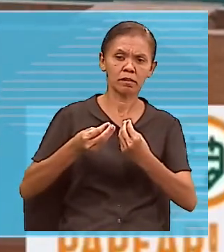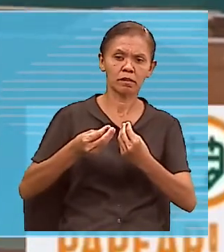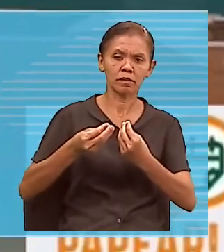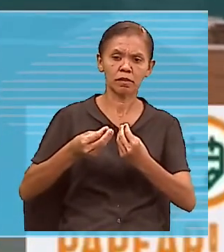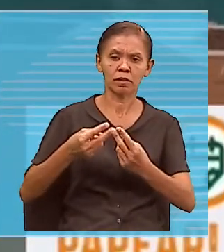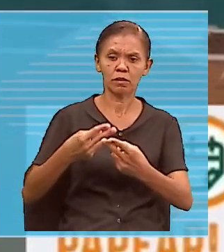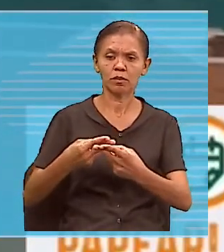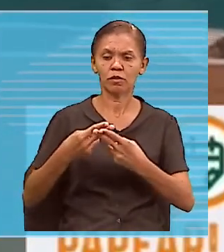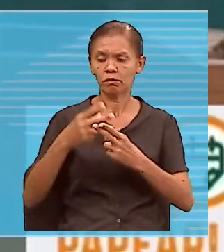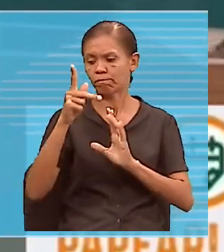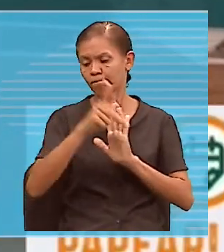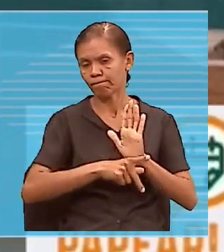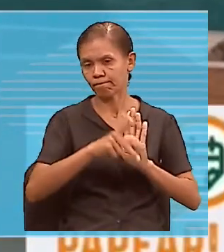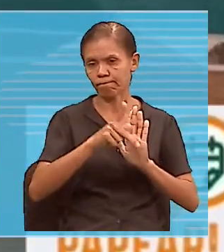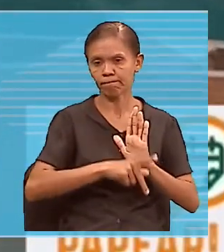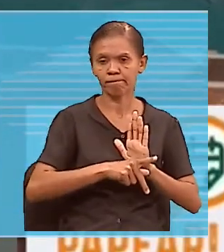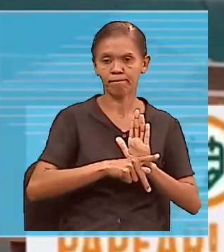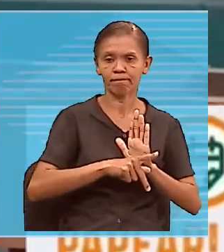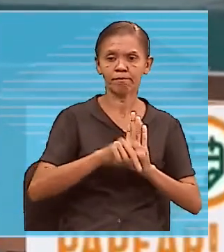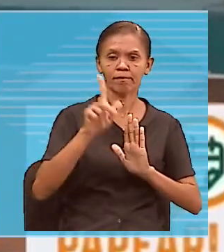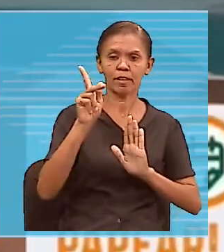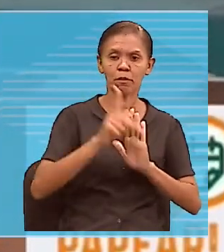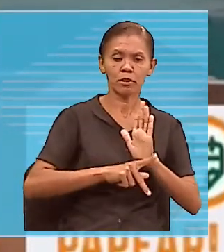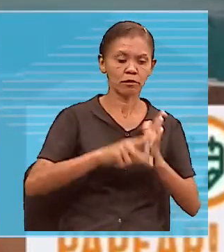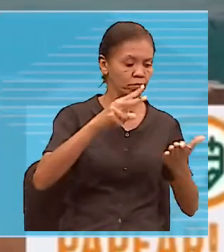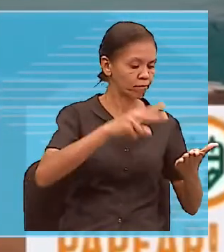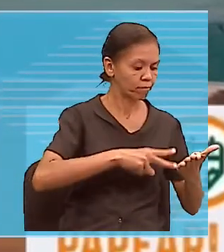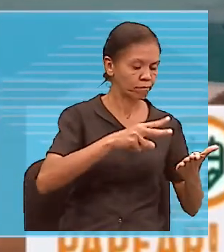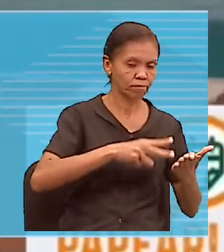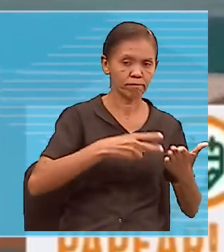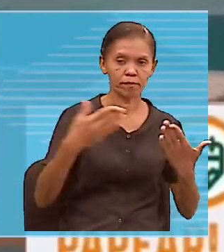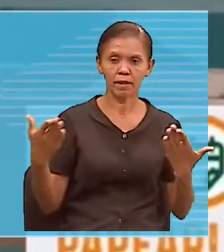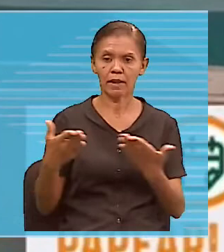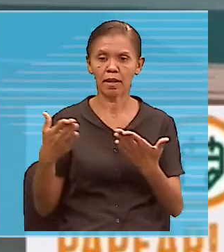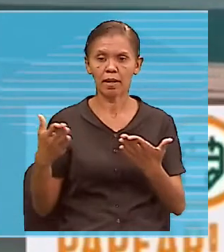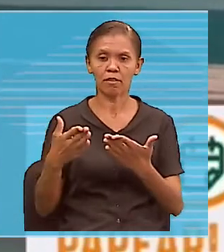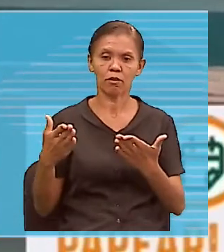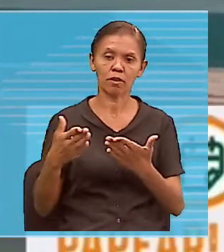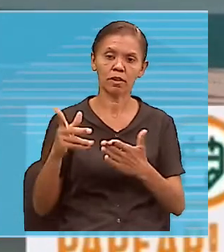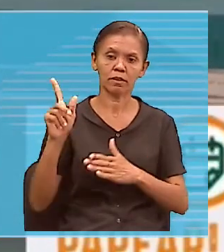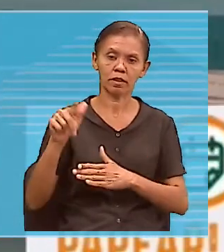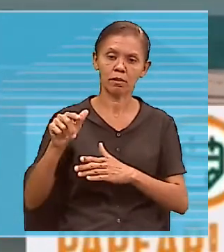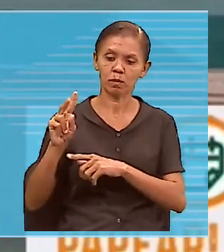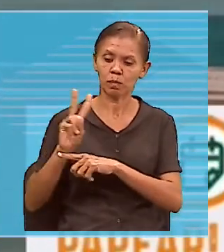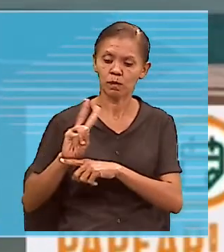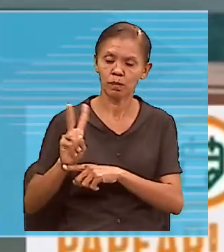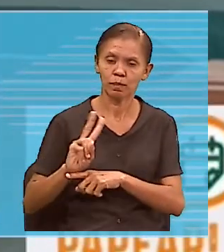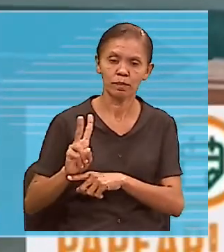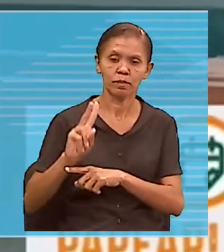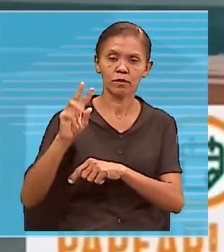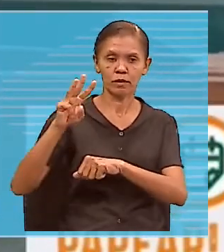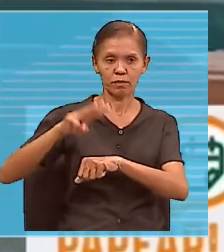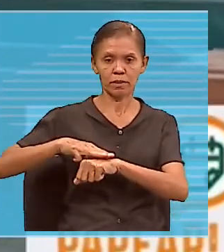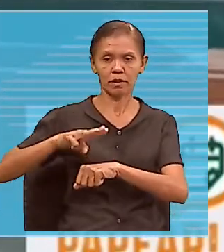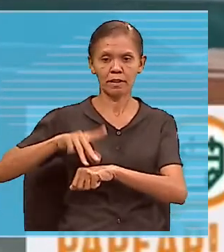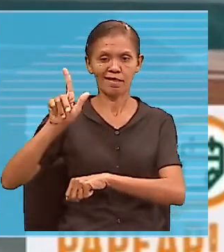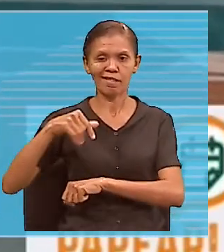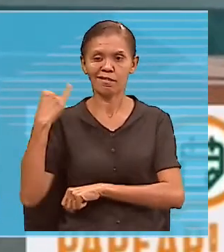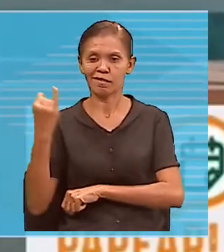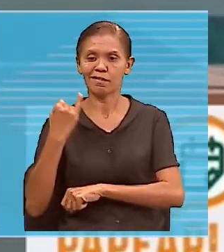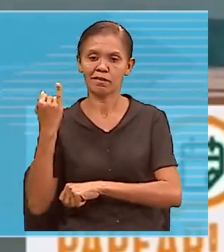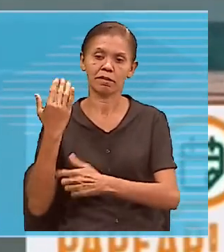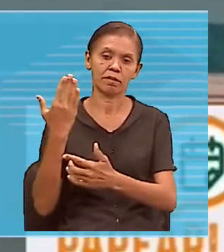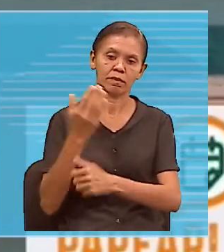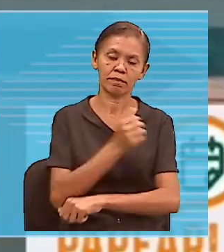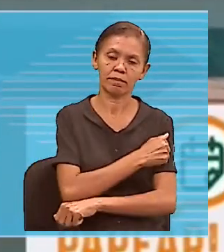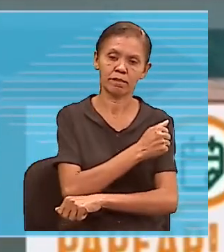monitoria de matemática, que está sendo muito importante para os alunos. Trabalhar tanto essa questão do estudo em si, da matemática, que a gente sabe que precisa de uma